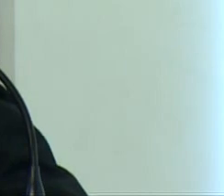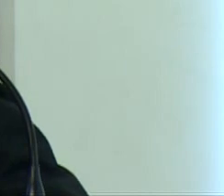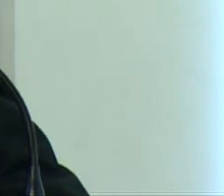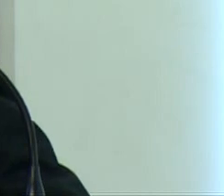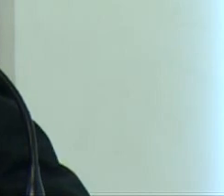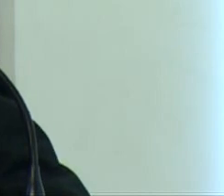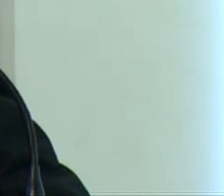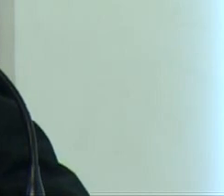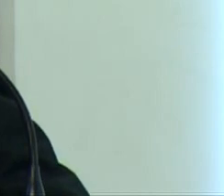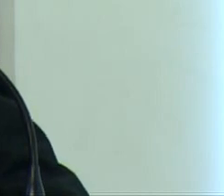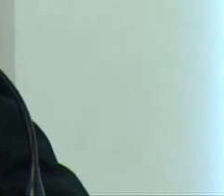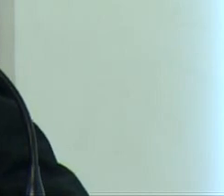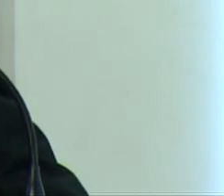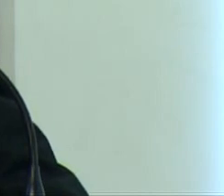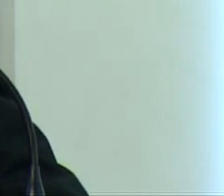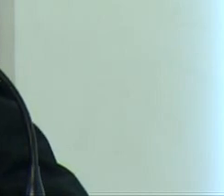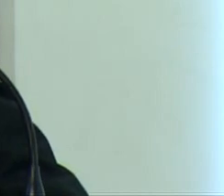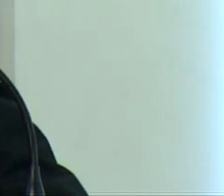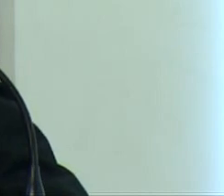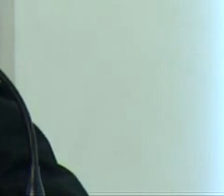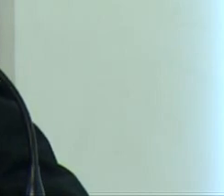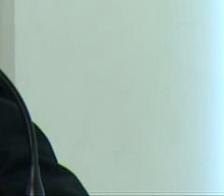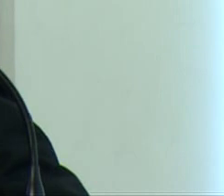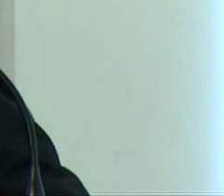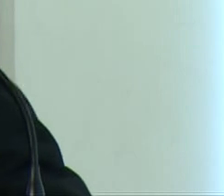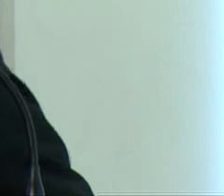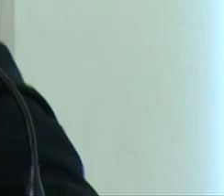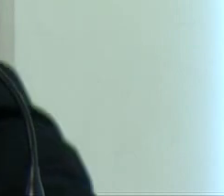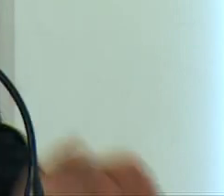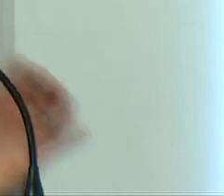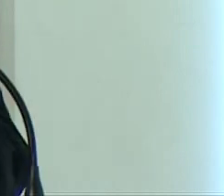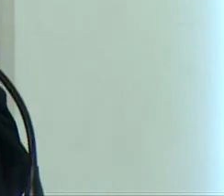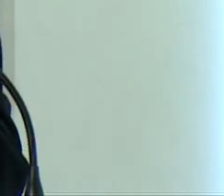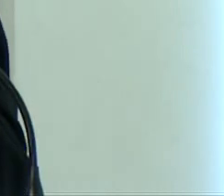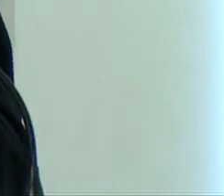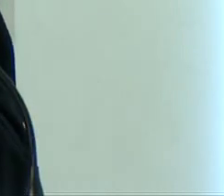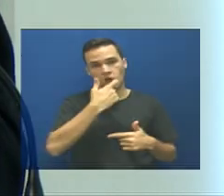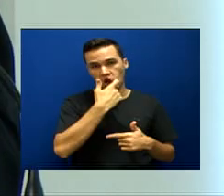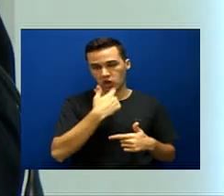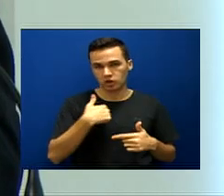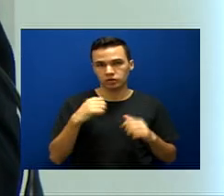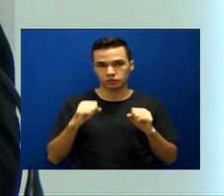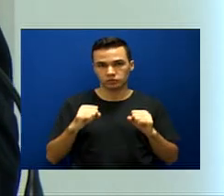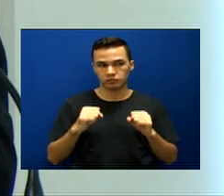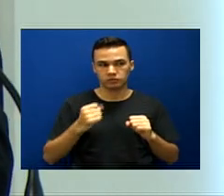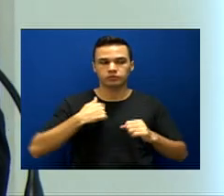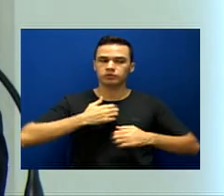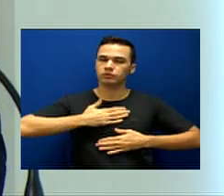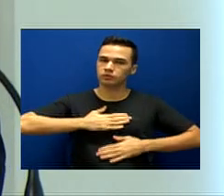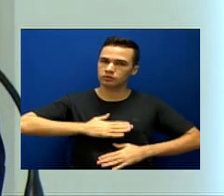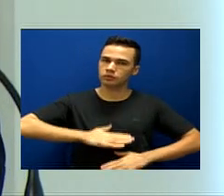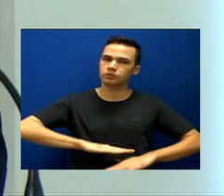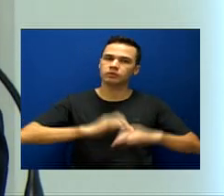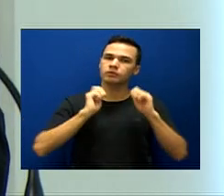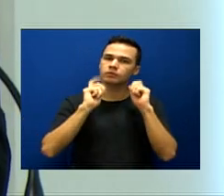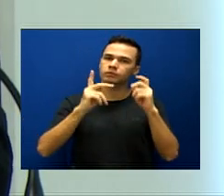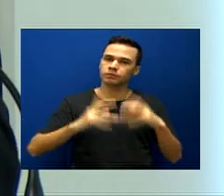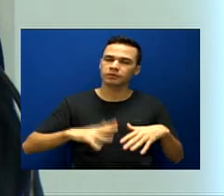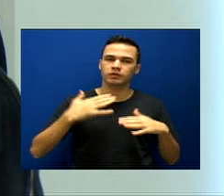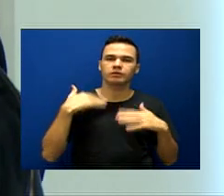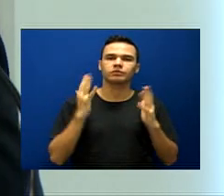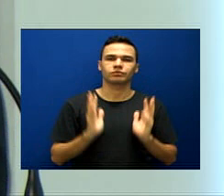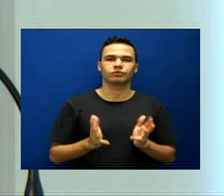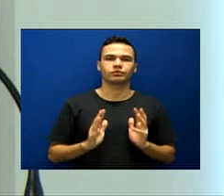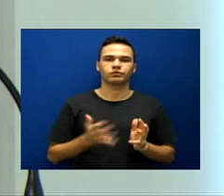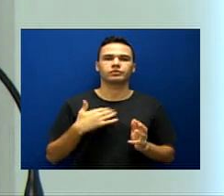que bom, porque é uma pessoa que merece ser reconhecida pelo trabalho dele. Então, eu posso dizer com tranquilidade que tenho uma certa experiência